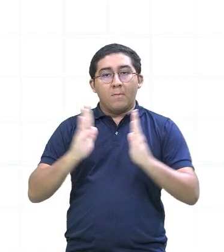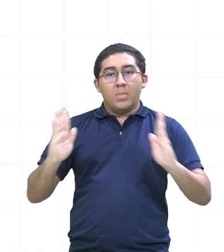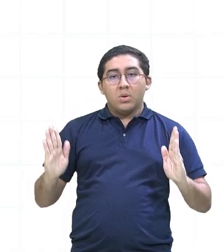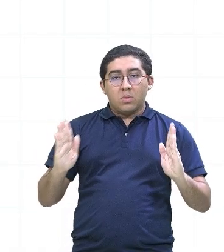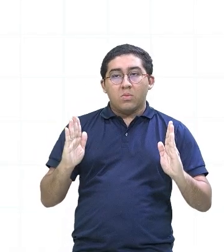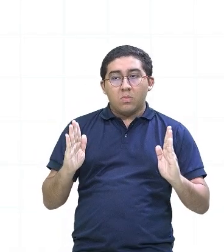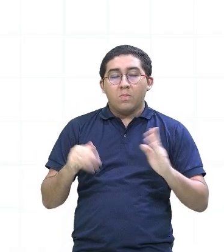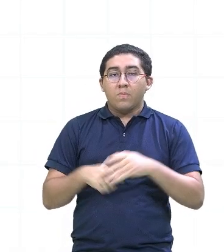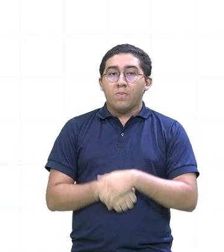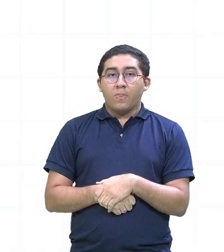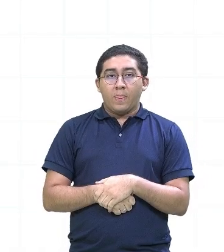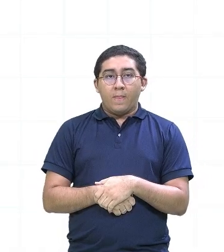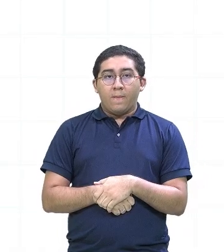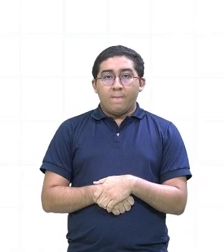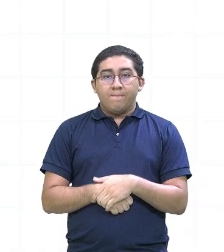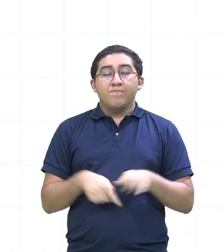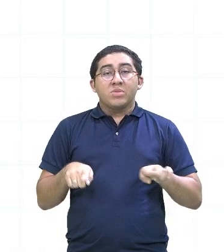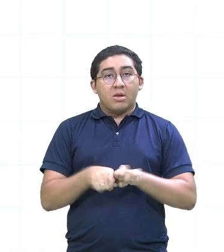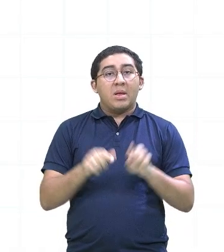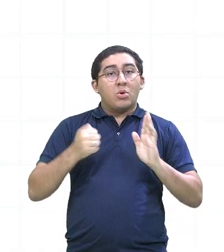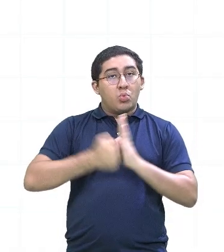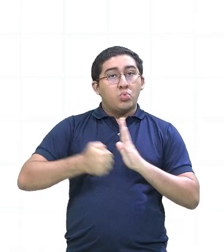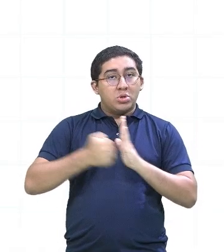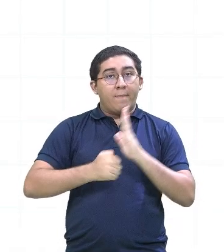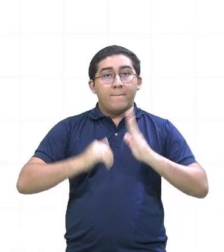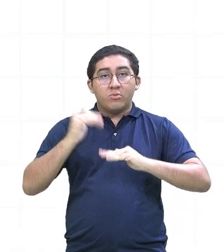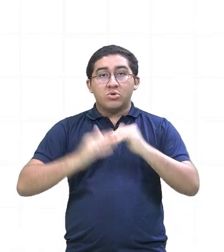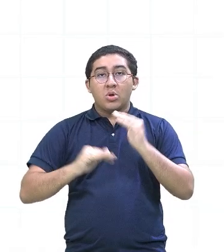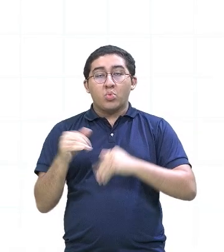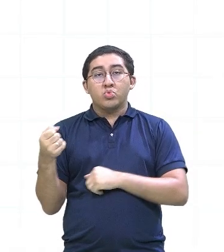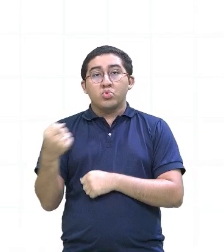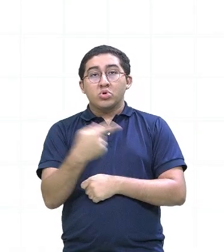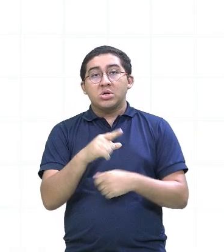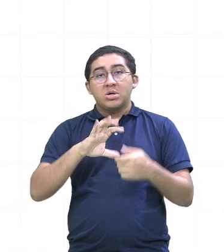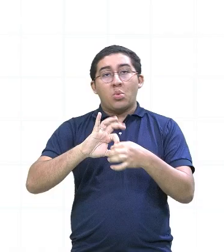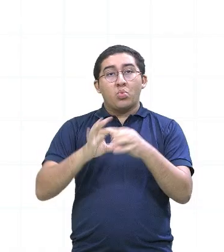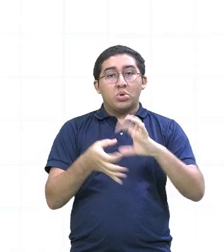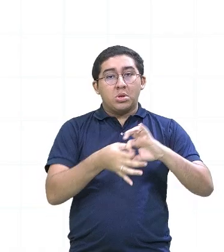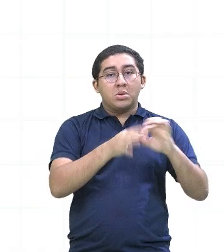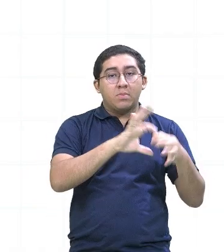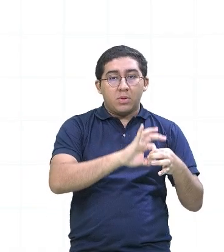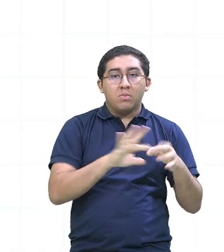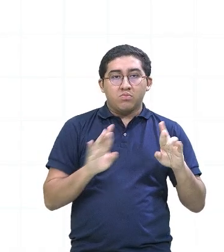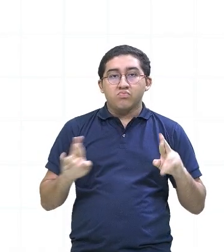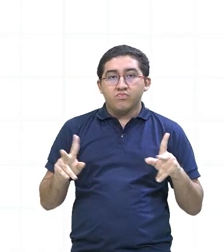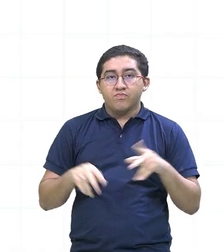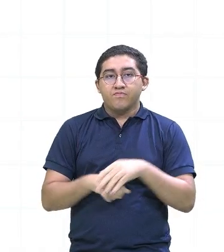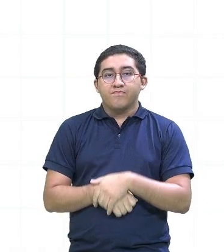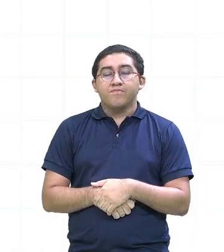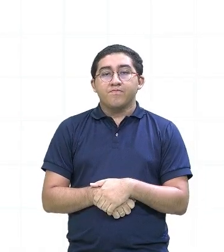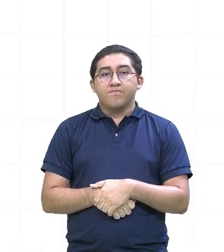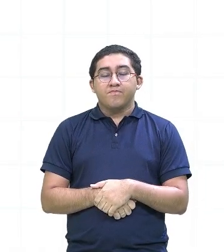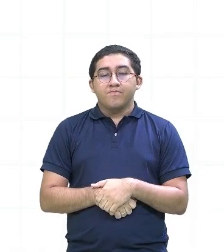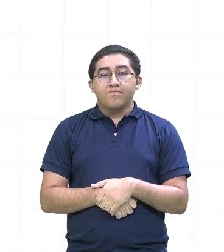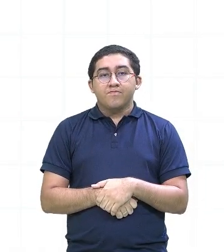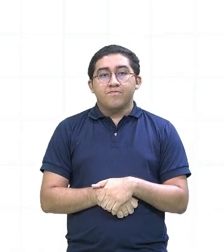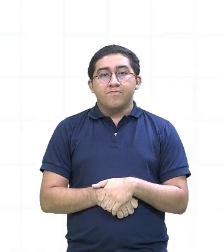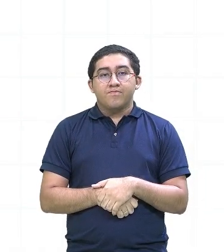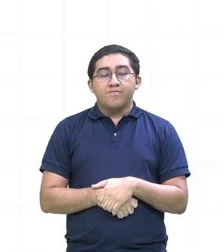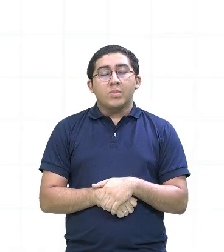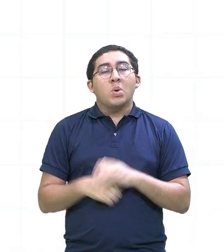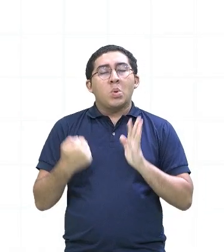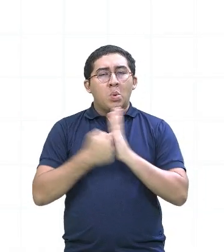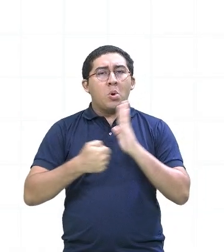lutas nas lutas profissionais do que na modalidade olímpica. Com relação aos golpes,